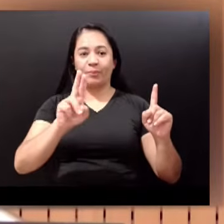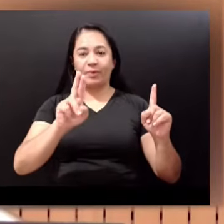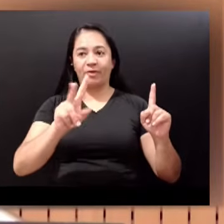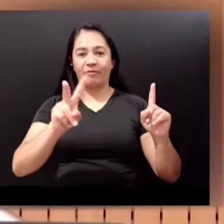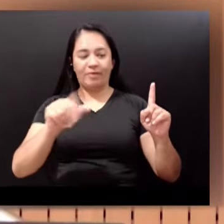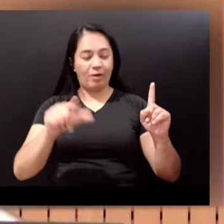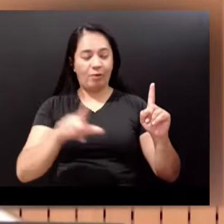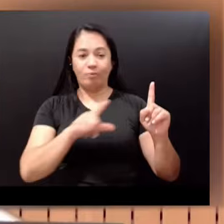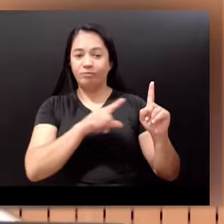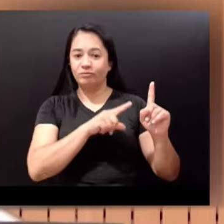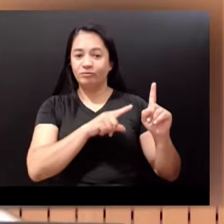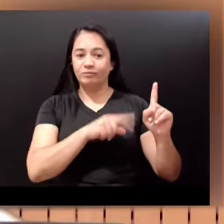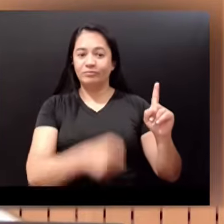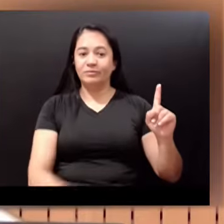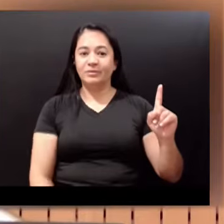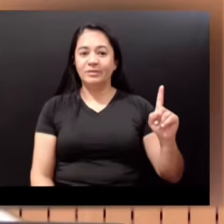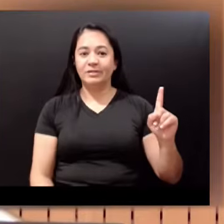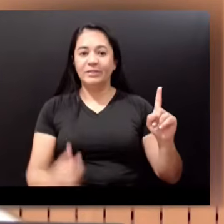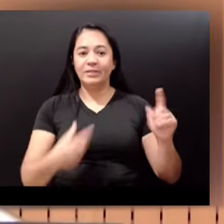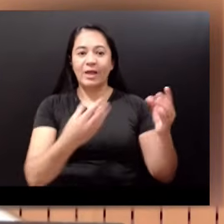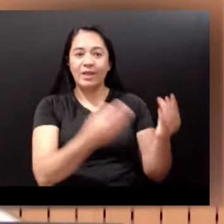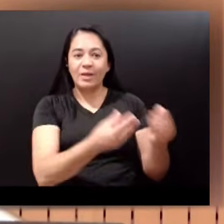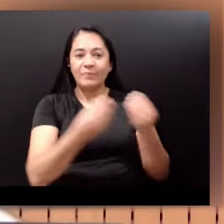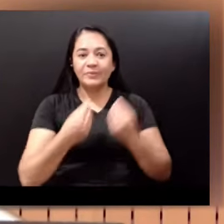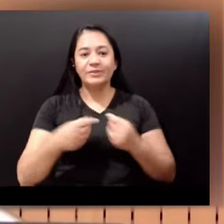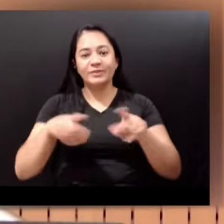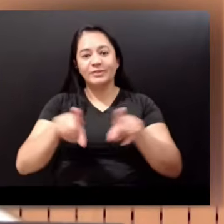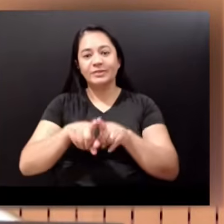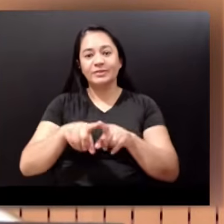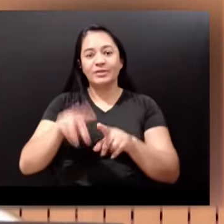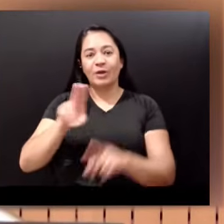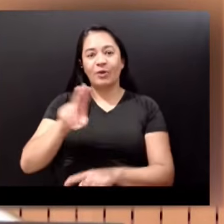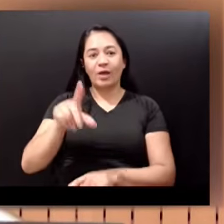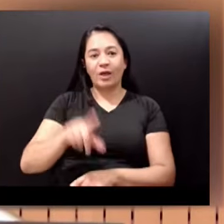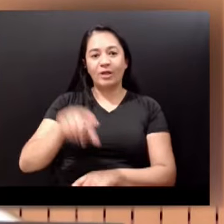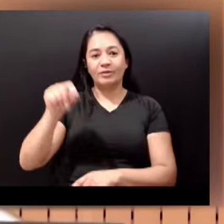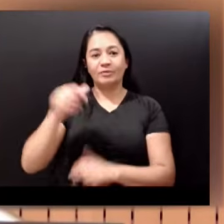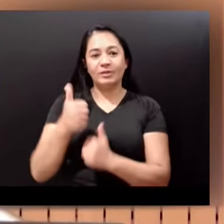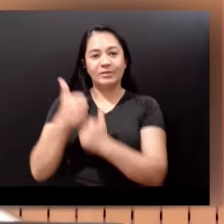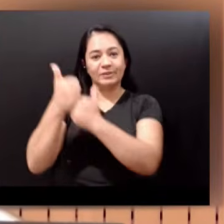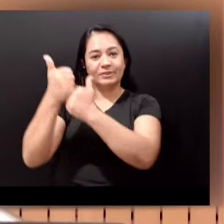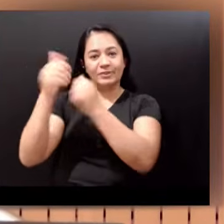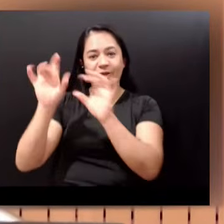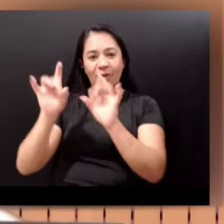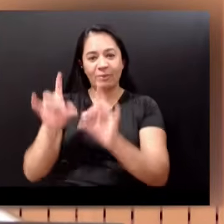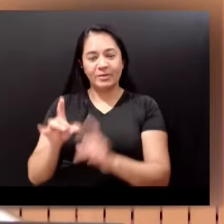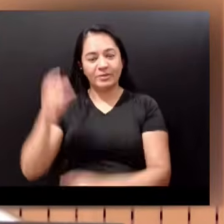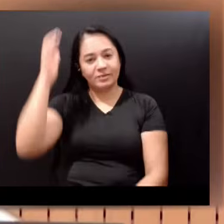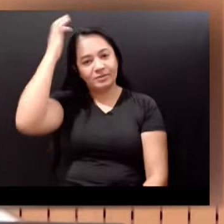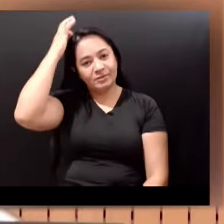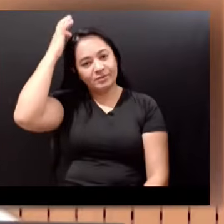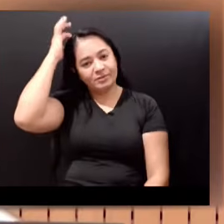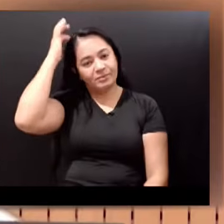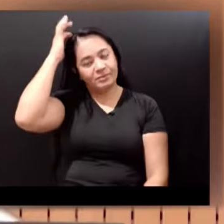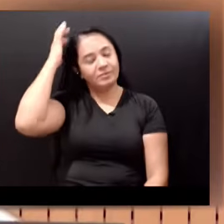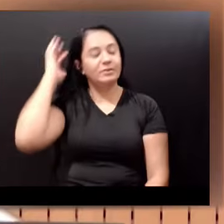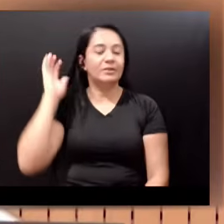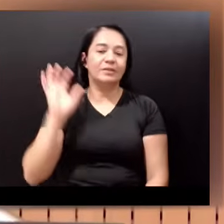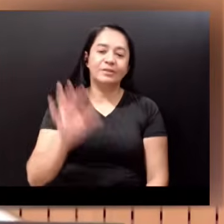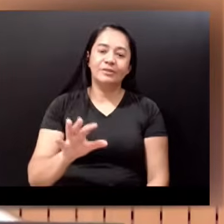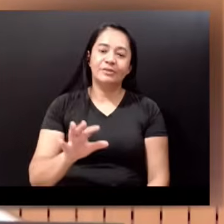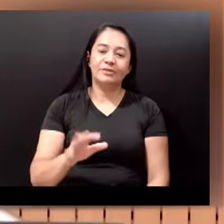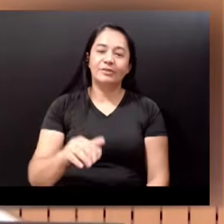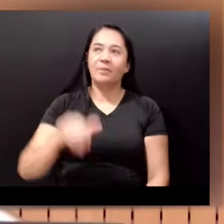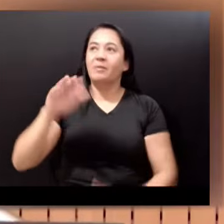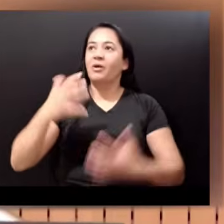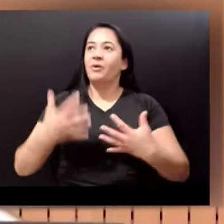sendo presenteado também com a nomeação de um assessor especial do gabinete. Isso me dá mais ânimo,